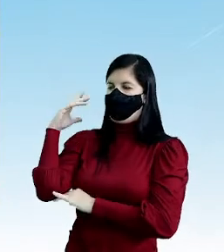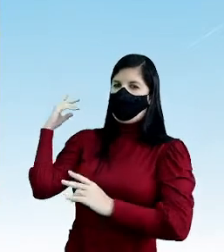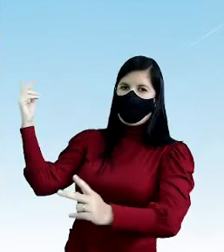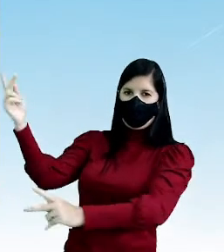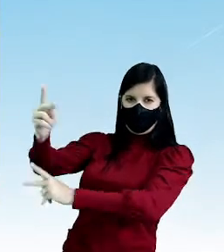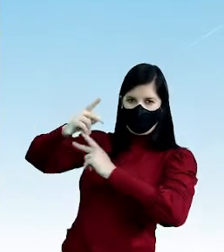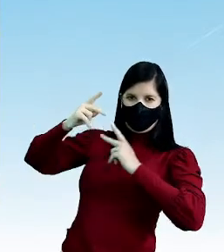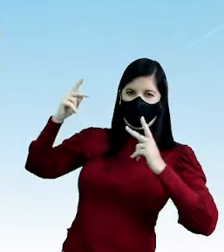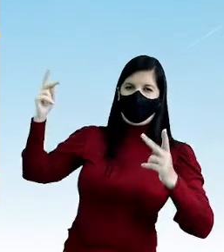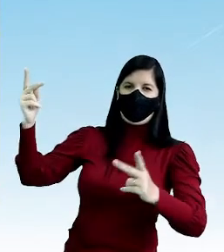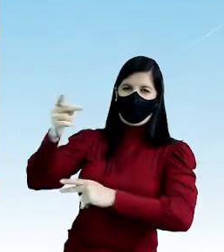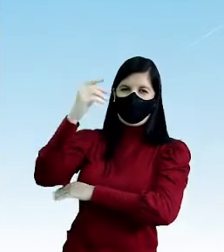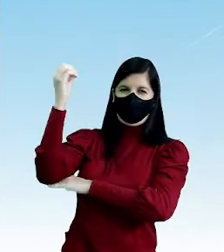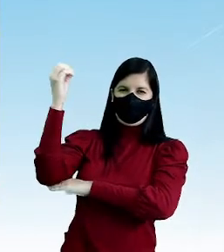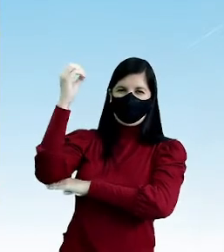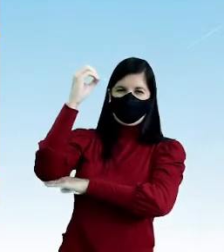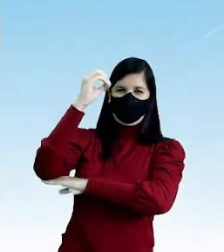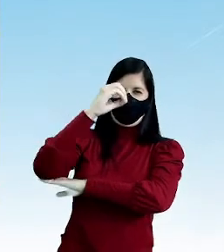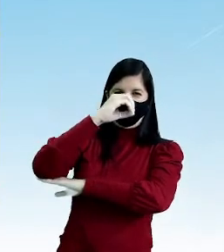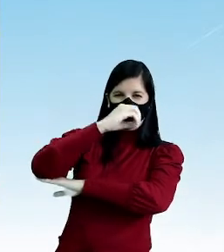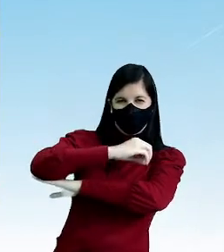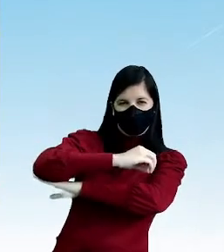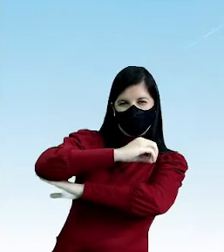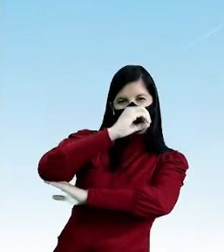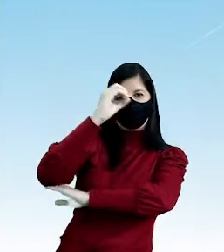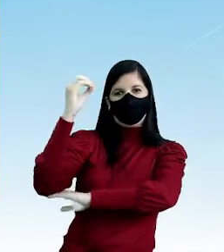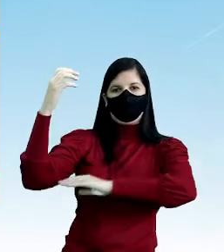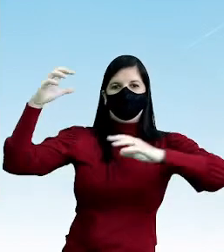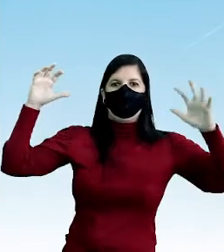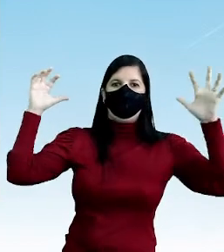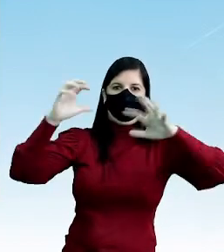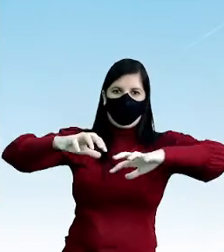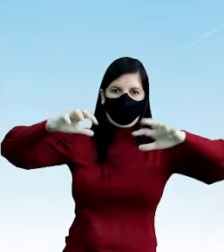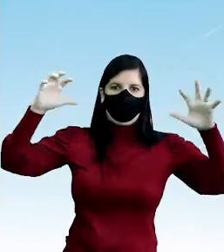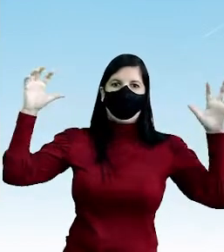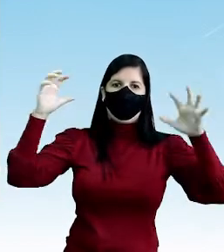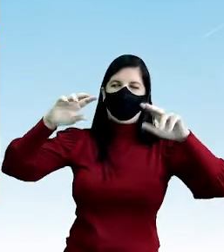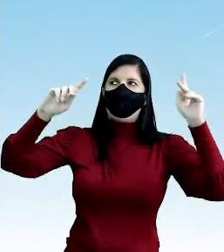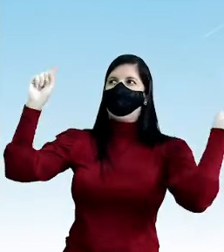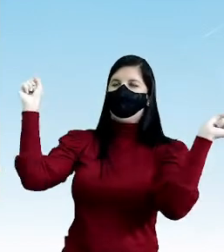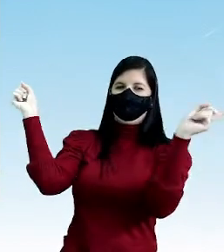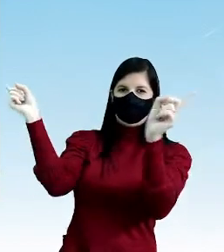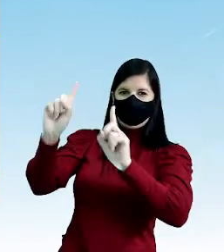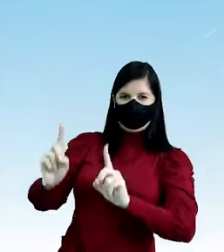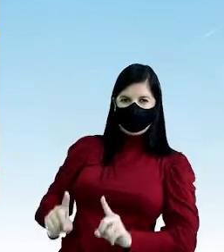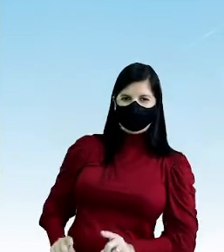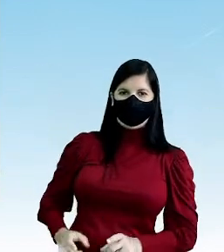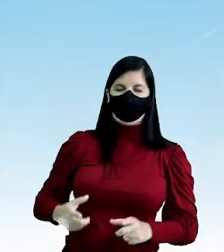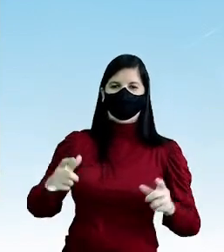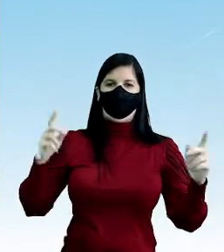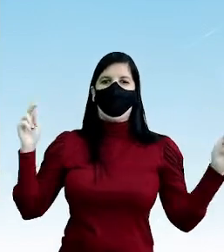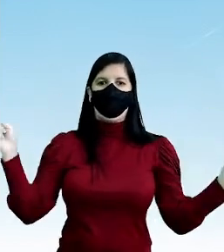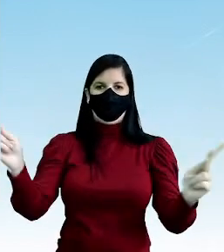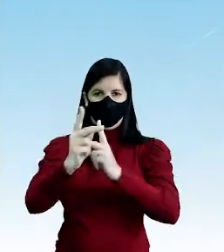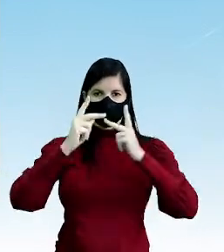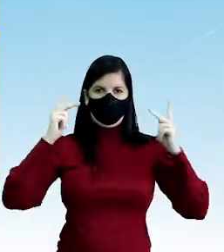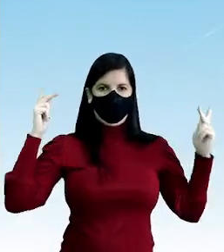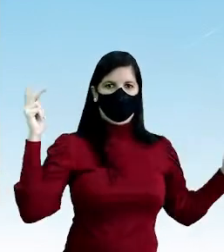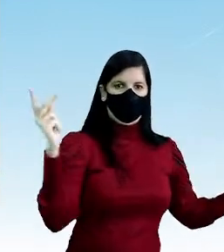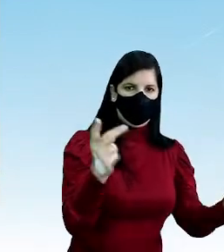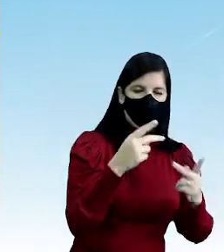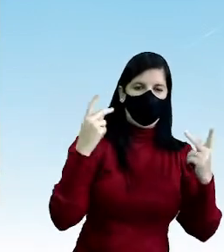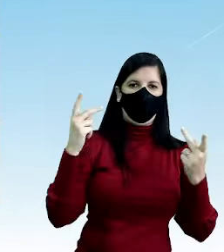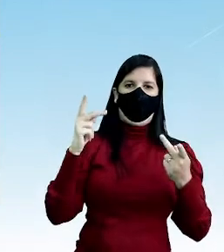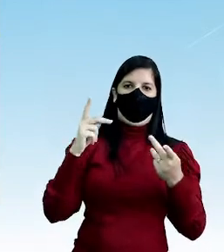deus sol, o deus chuva, né? O deus trovão, o vento. Então, eles também, de uma maneira, às vezes, eles dançavam